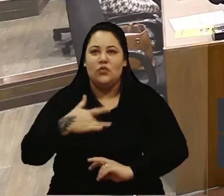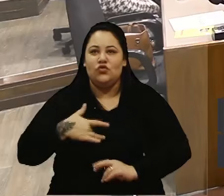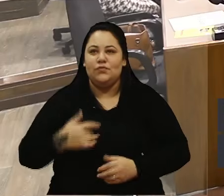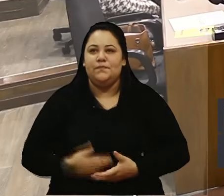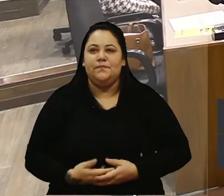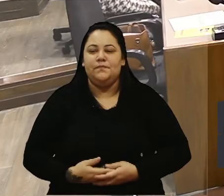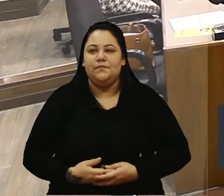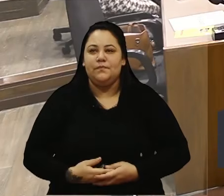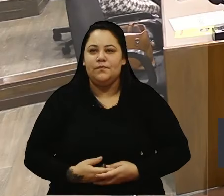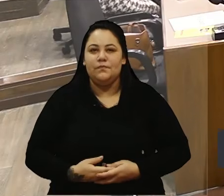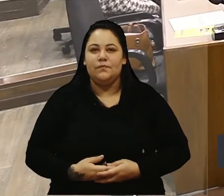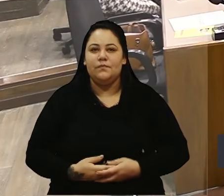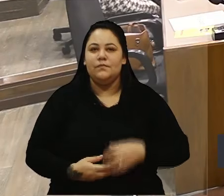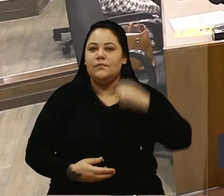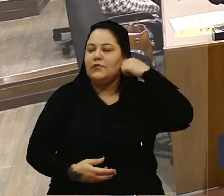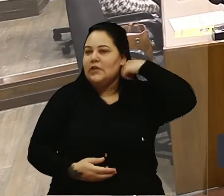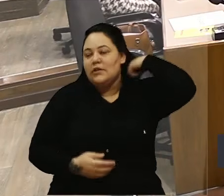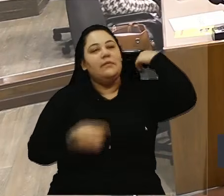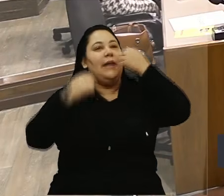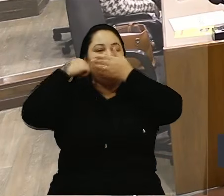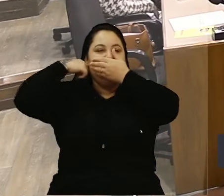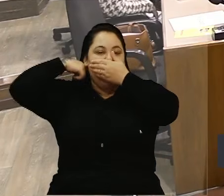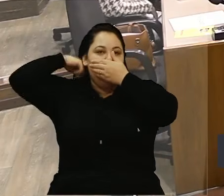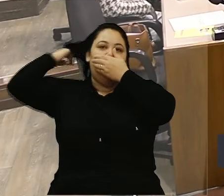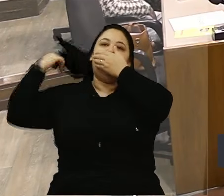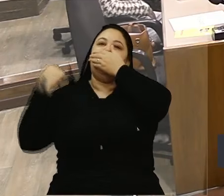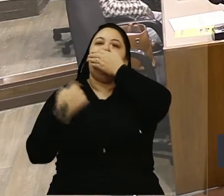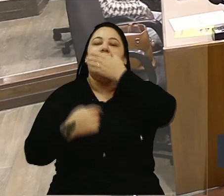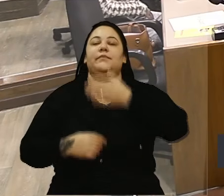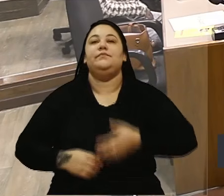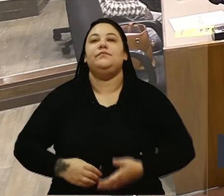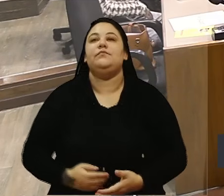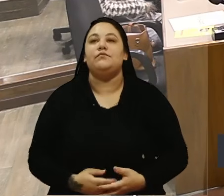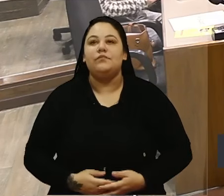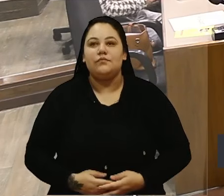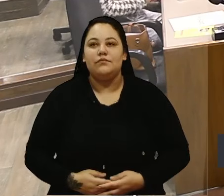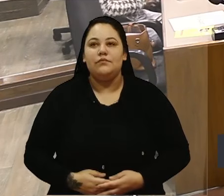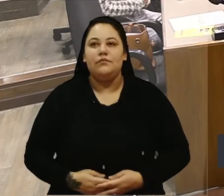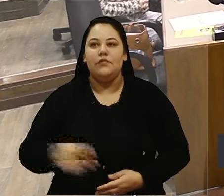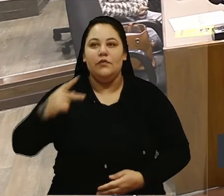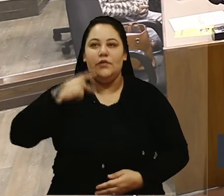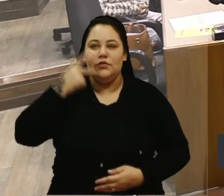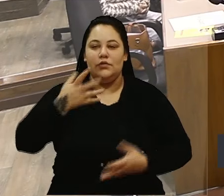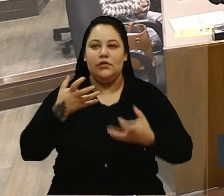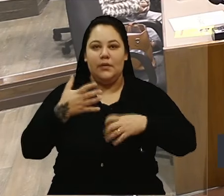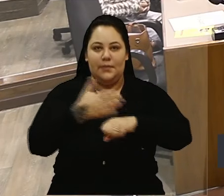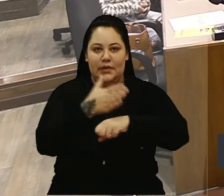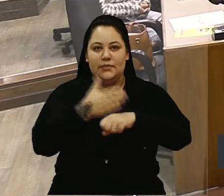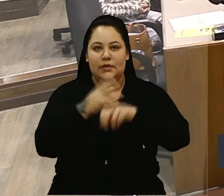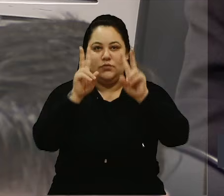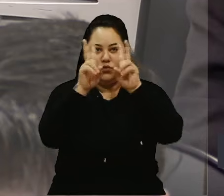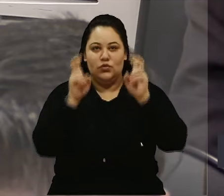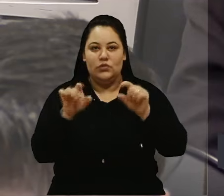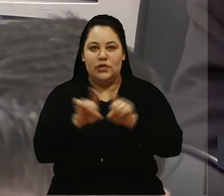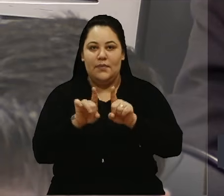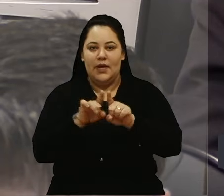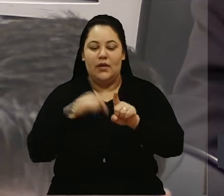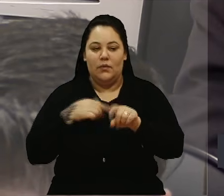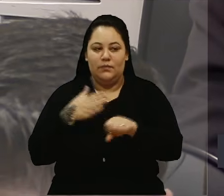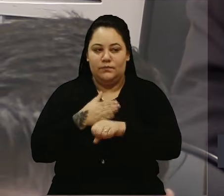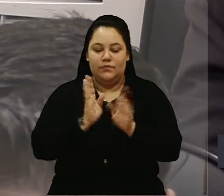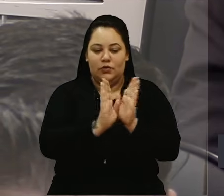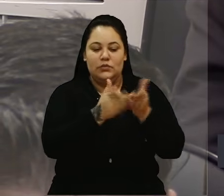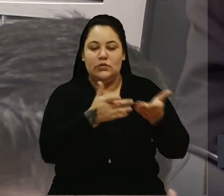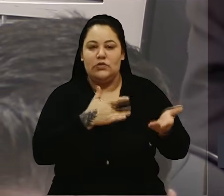obrigado. Permite uma parte, vereador. Vereador Rafael, parabéns pela abordagem do tema. Eu também faço parte, como membro da Comissão da